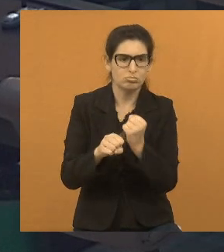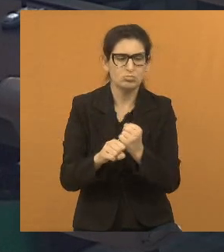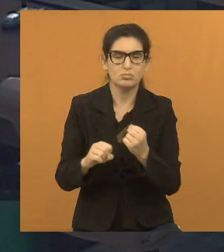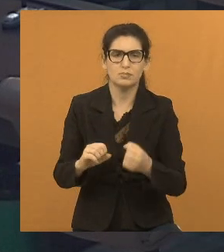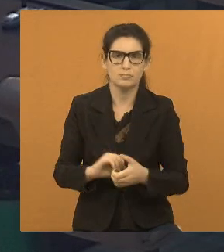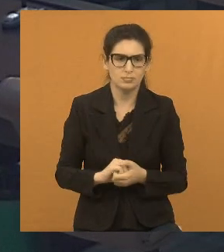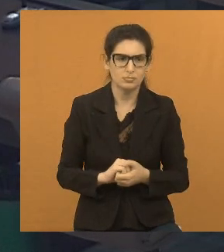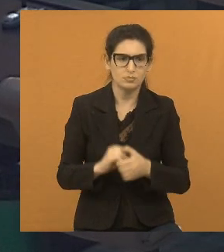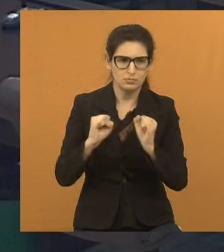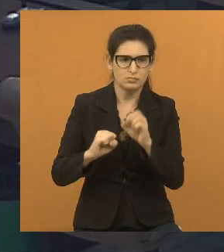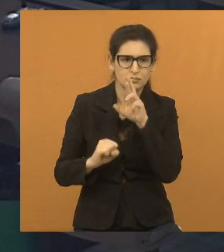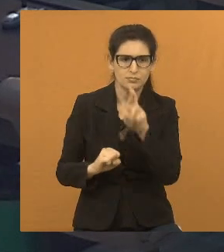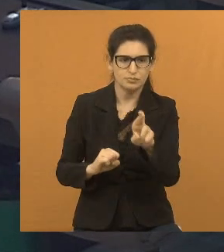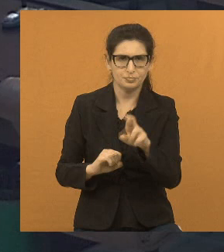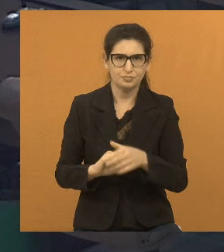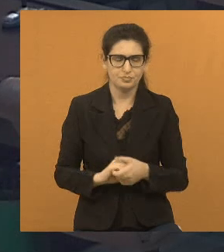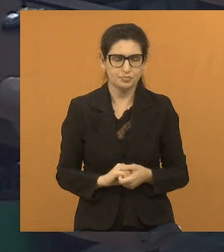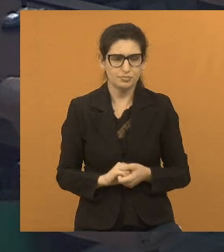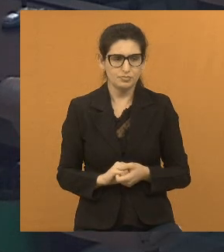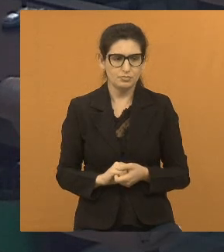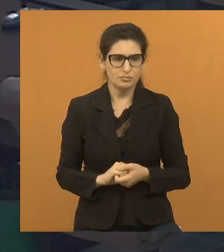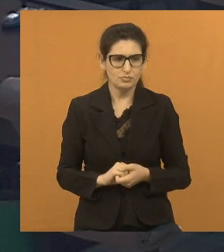Essa pessoa pediu para lá.